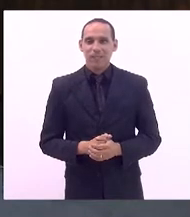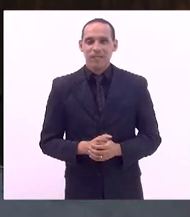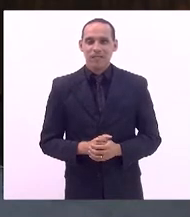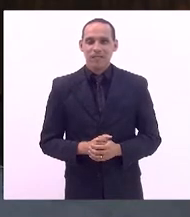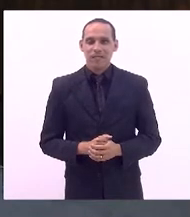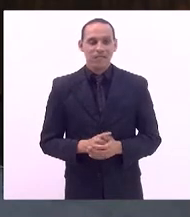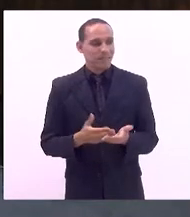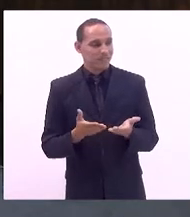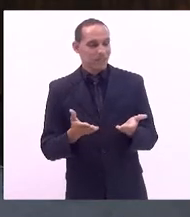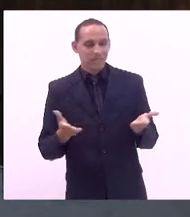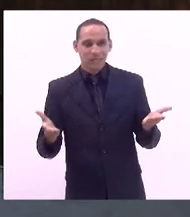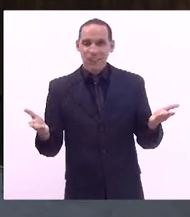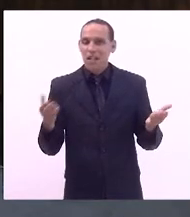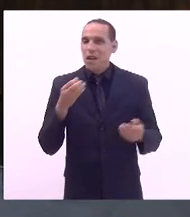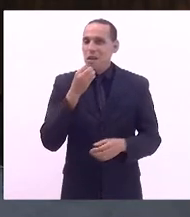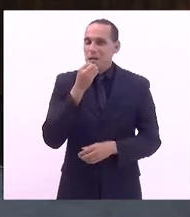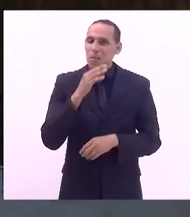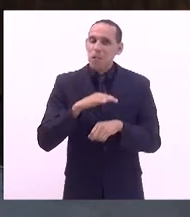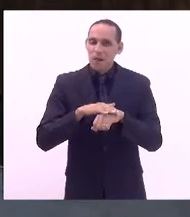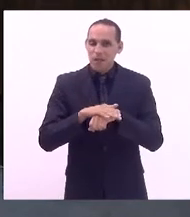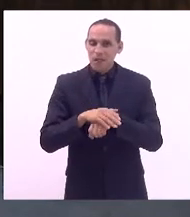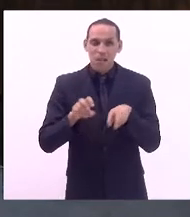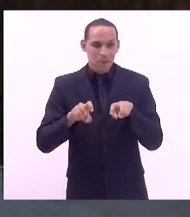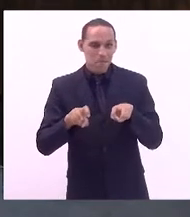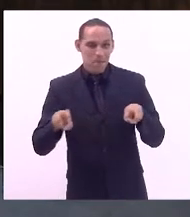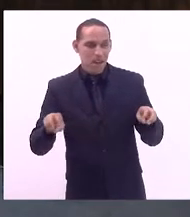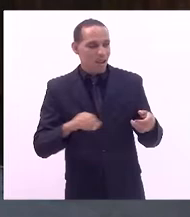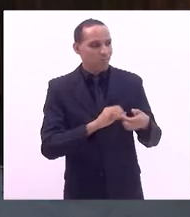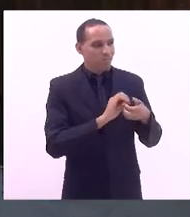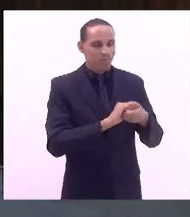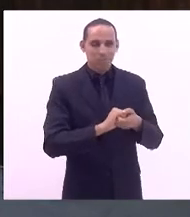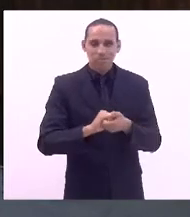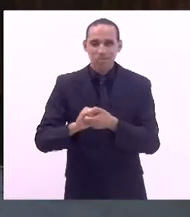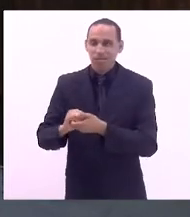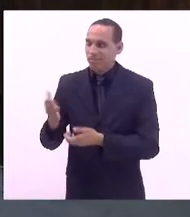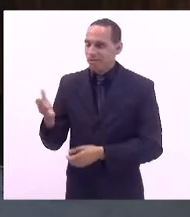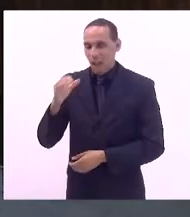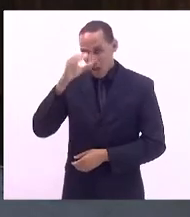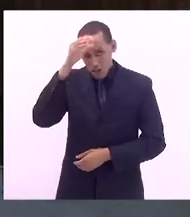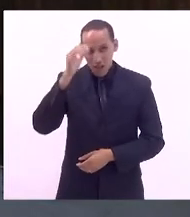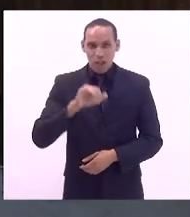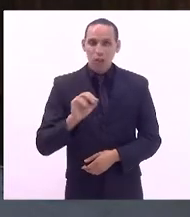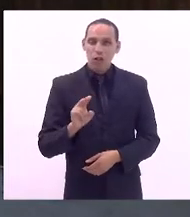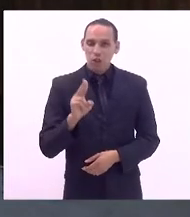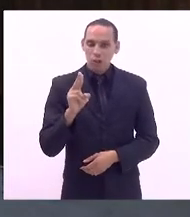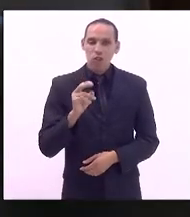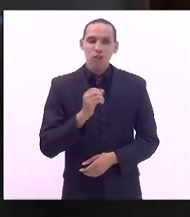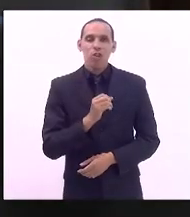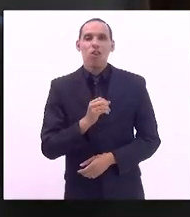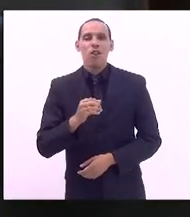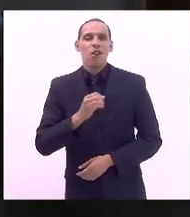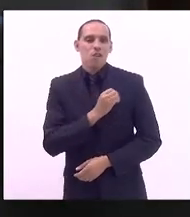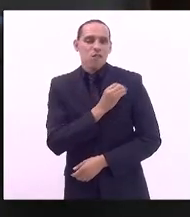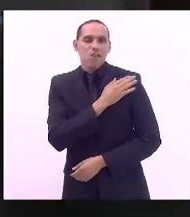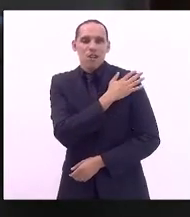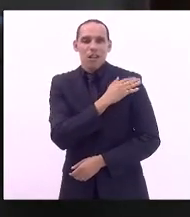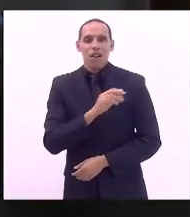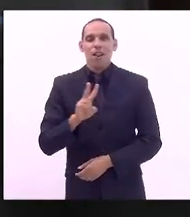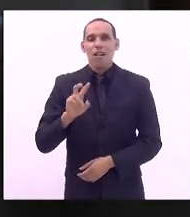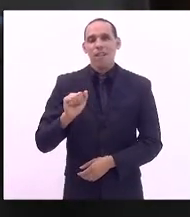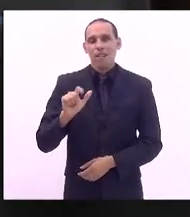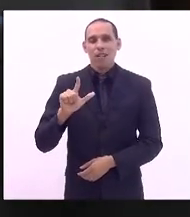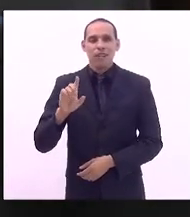senhoras e senhores boa noite eu quero cumprimentar a mesa na pessoa da tia Ju ao coronel Valdemir Valdemir